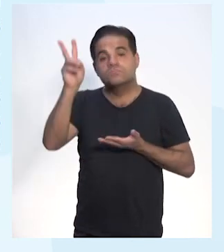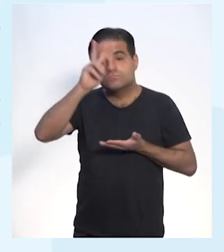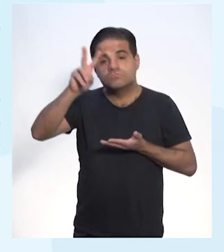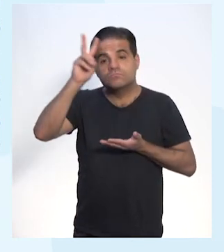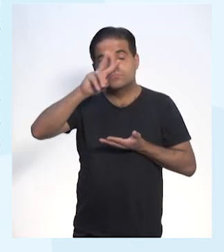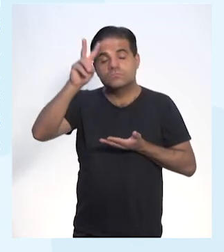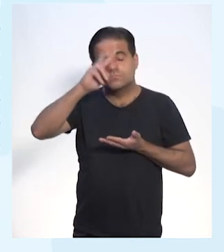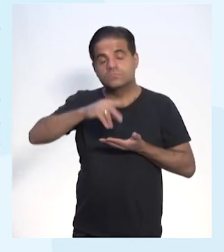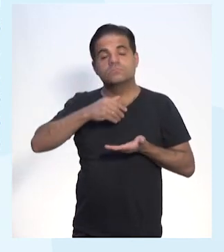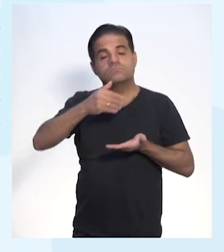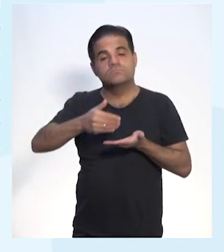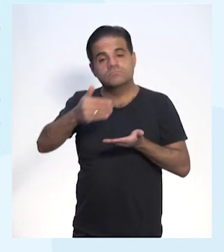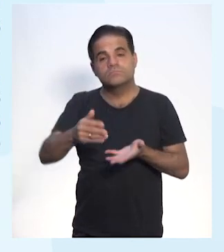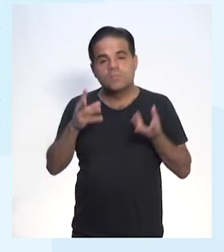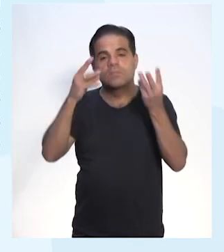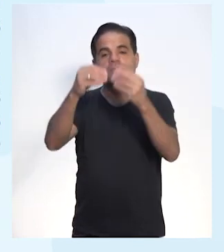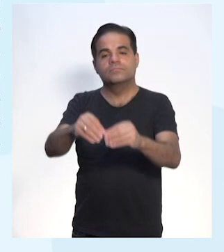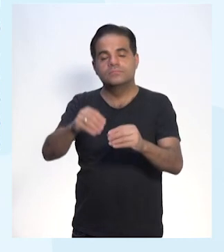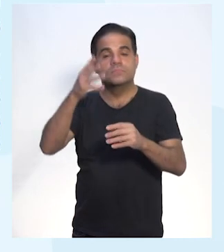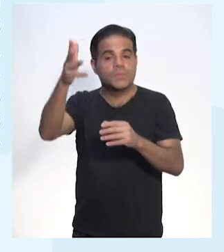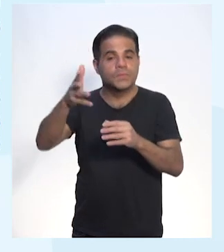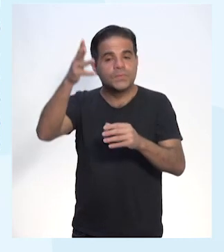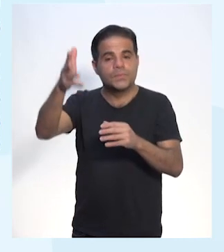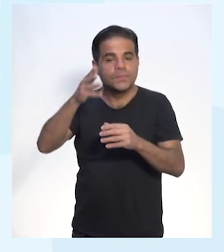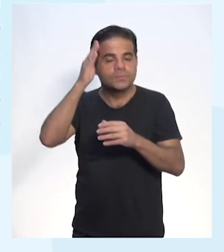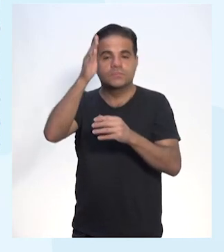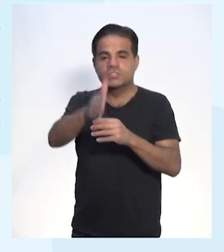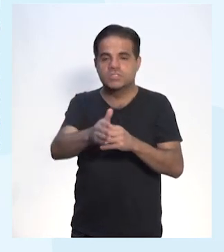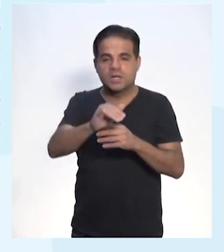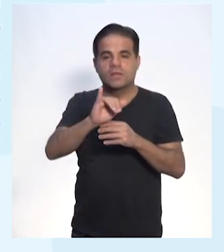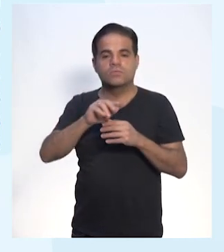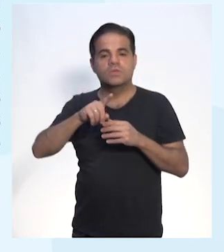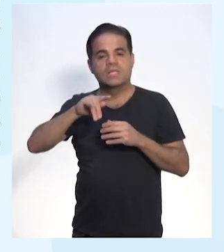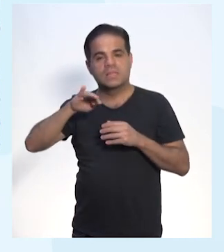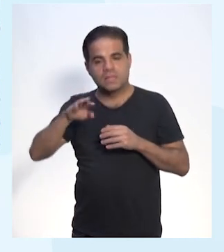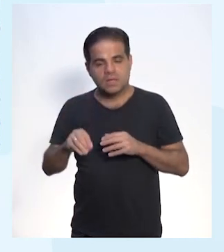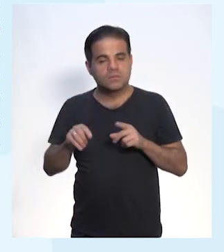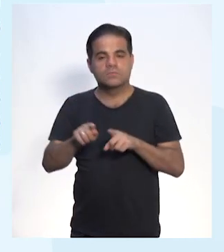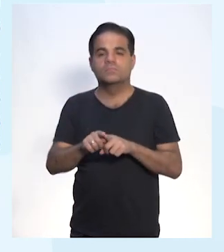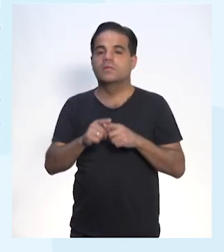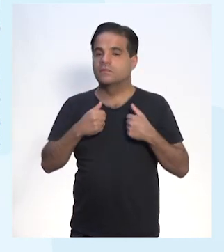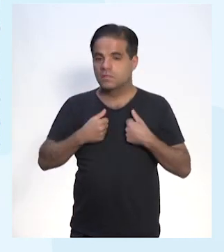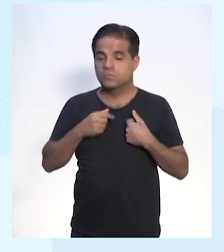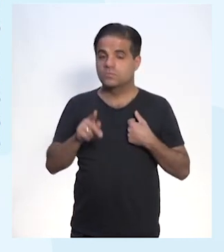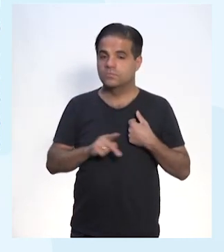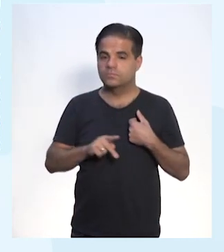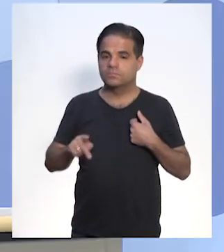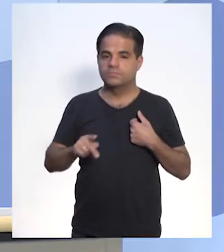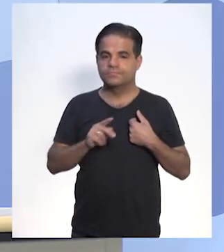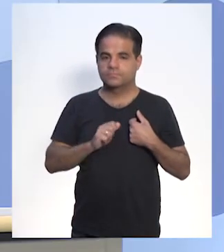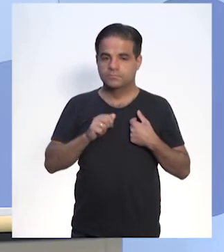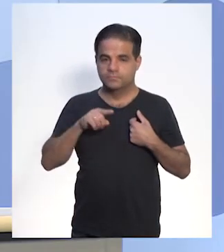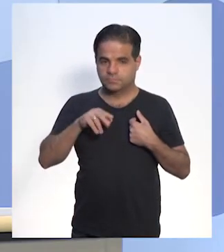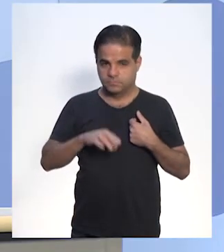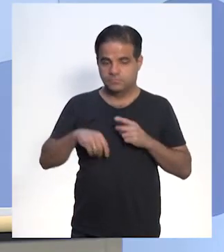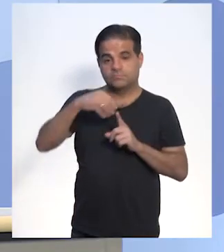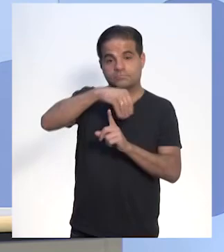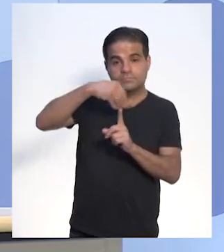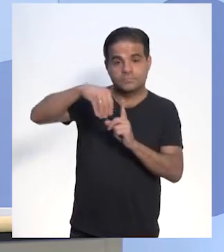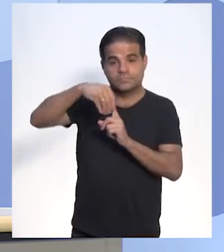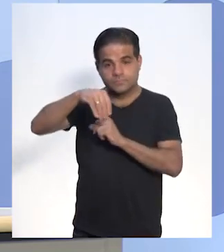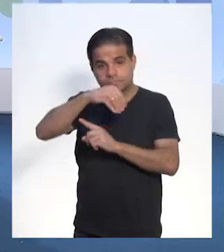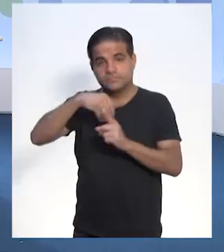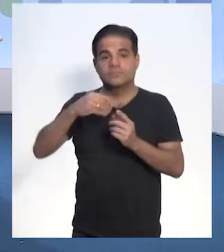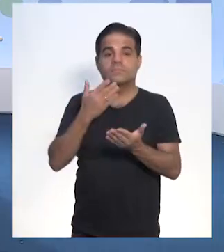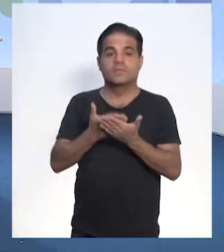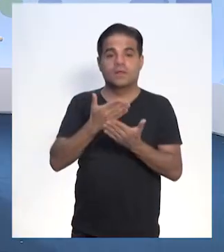história e de se inserir os discursos direto e indireto. Eu sou a professora Andréia e eu vou mediar a aula da professora